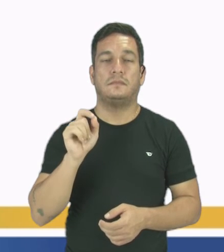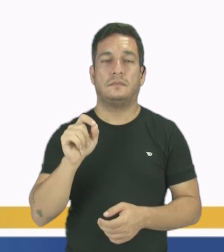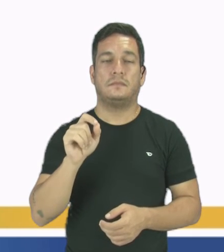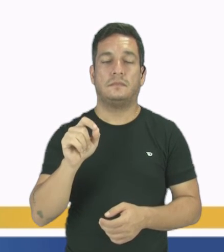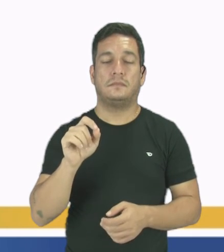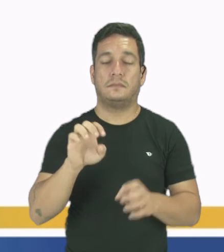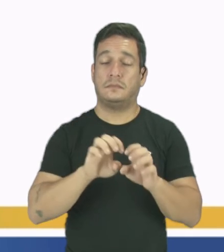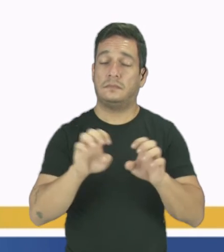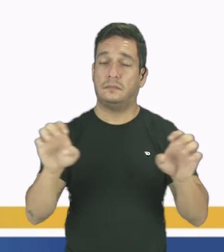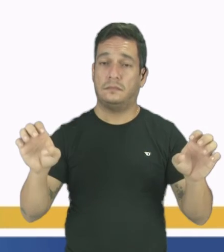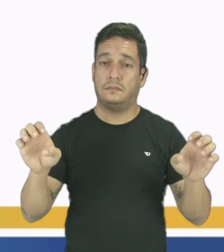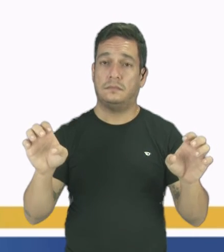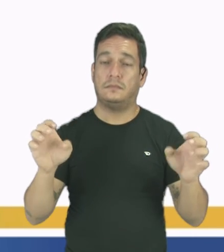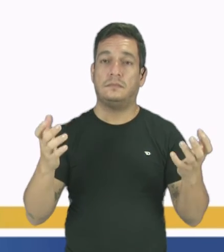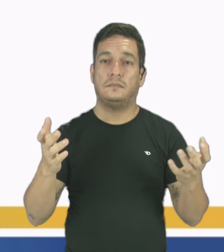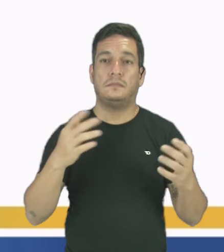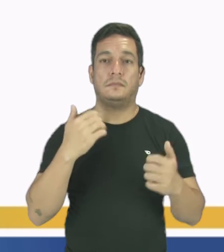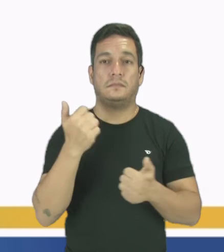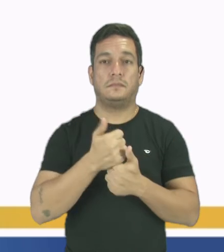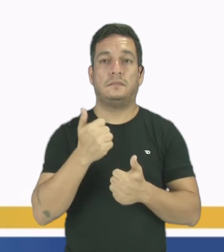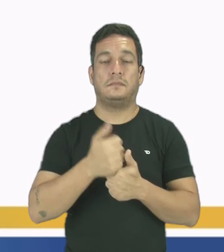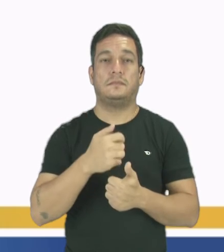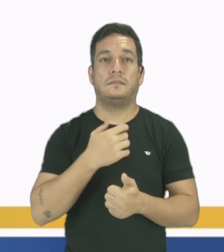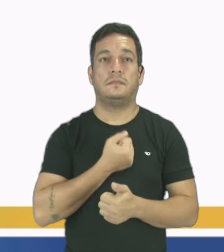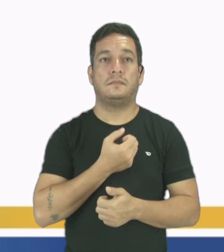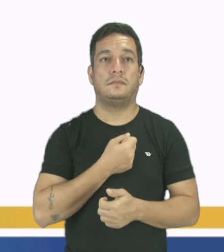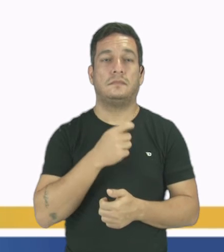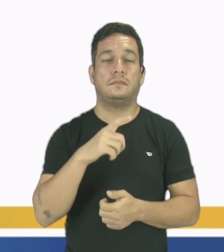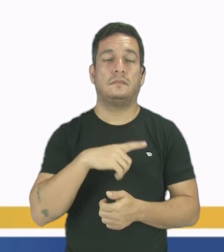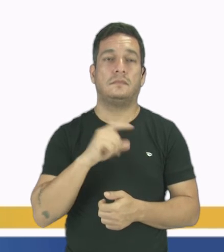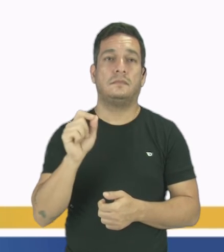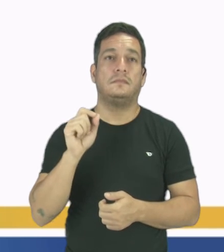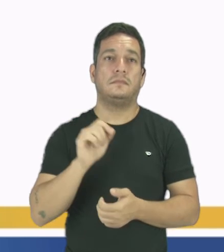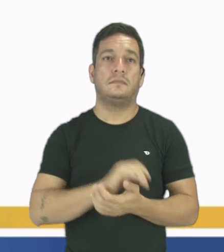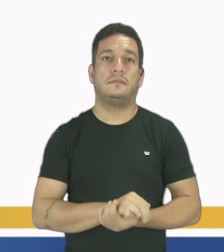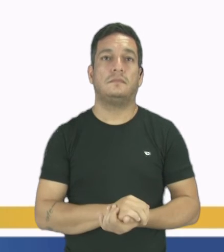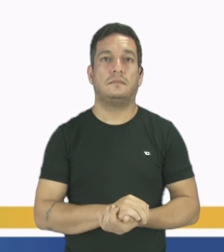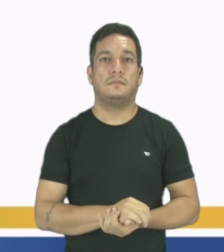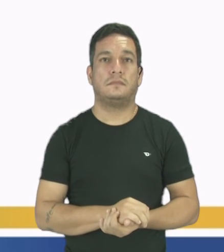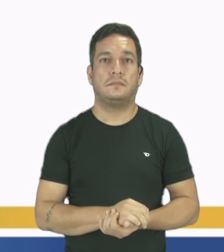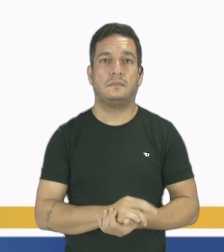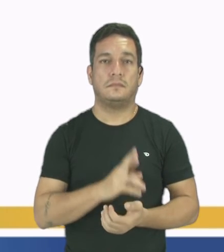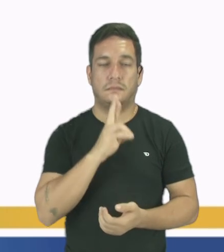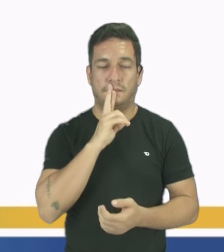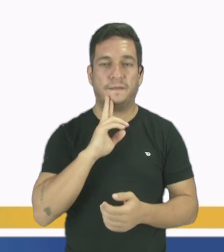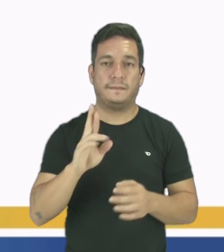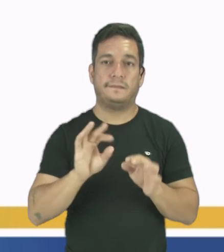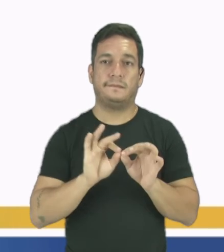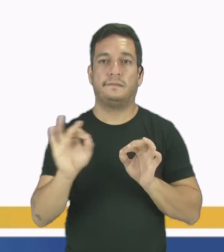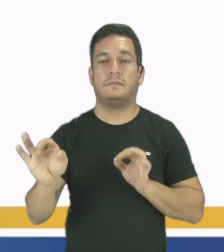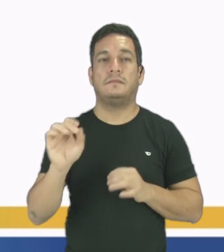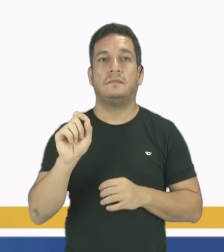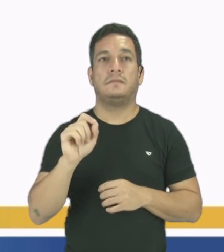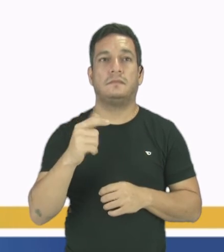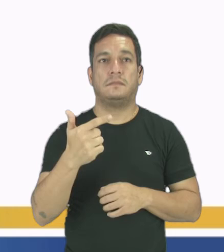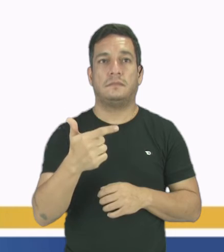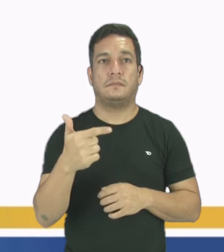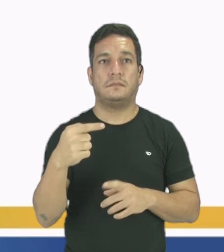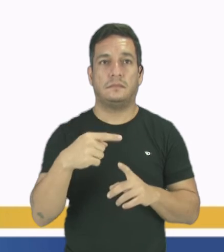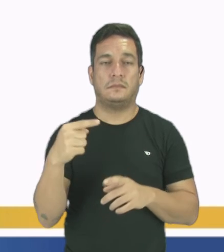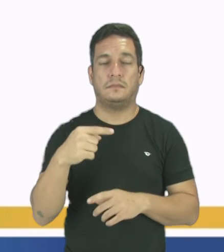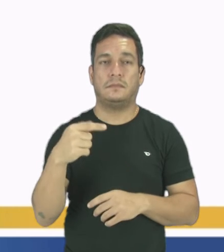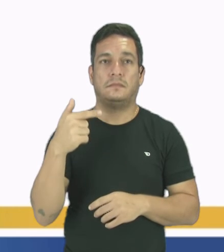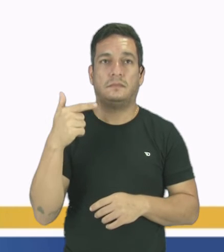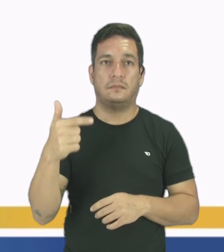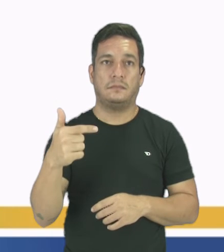obtido das equações. Então, substituindo os valores, nós temos o seguinte resultado da distância, que será 2